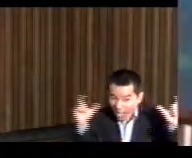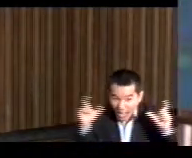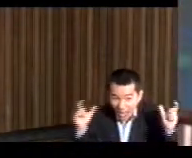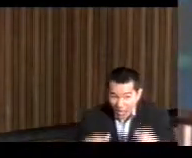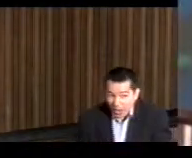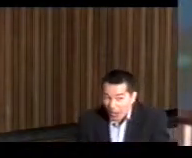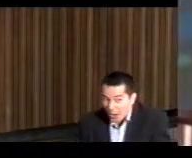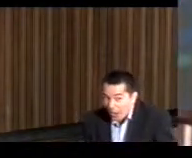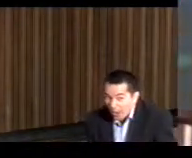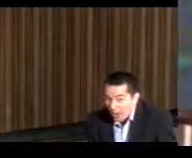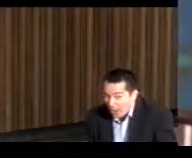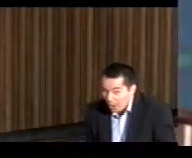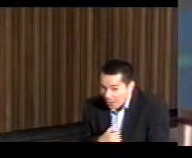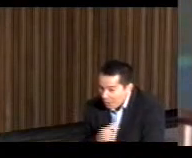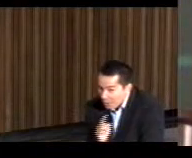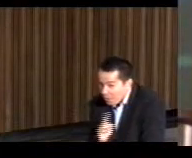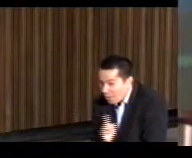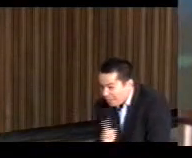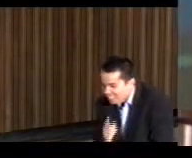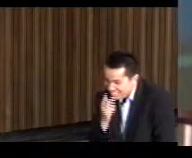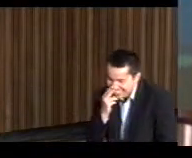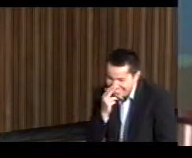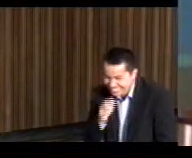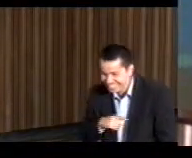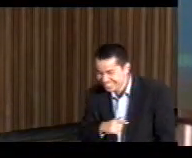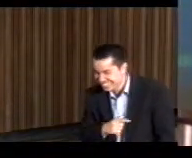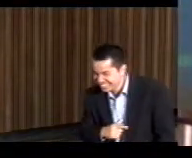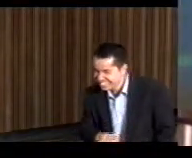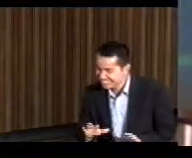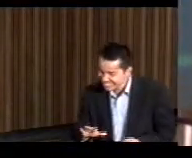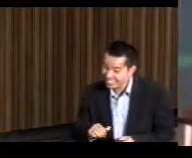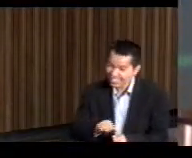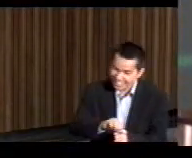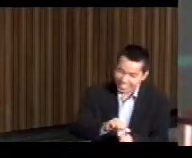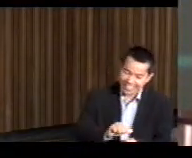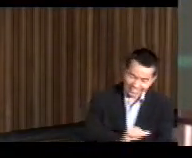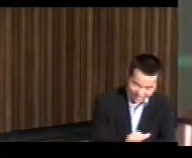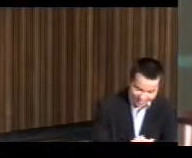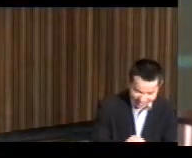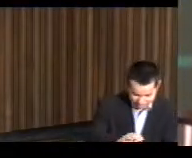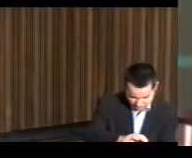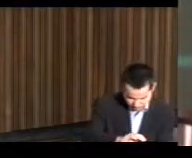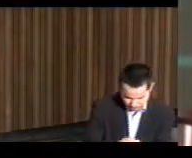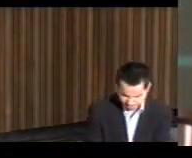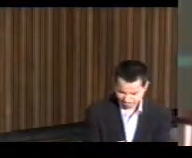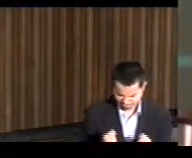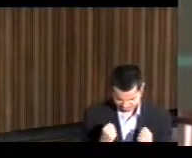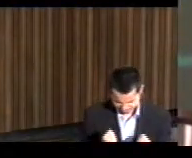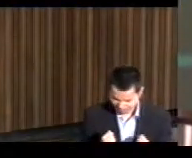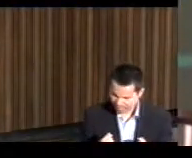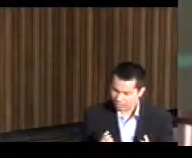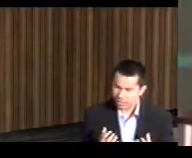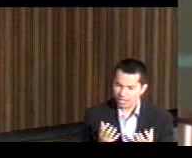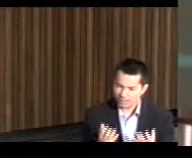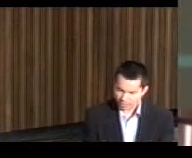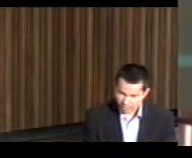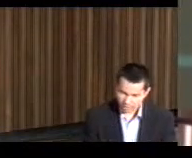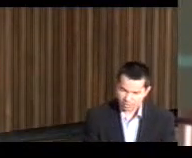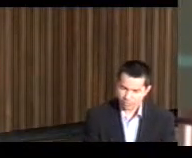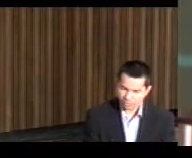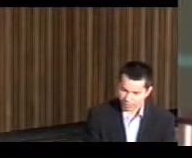Nessa manhã, o que eu queria levar você a entender, e que o Espírito de Deus nos ajude a